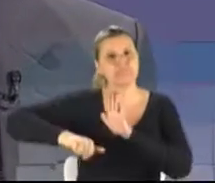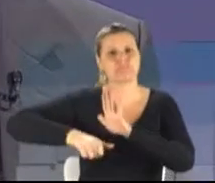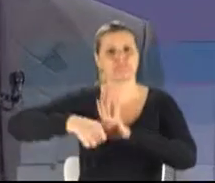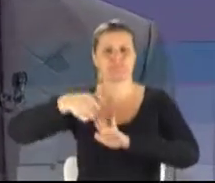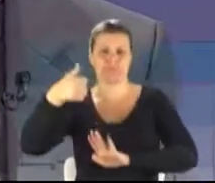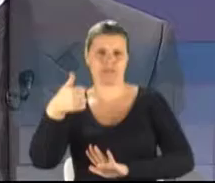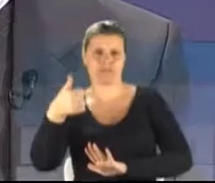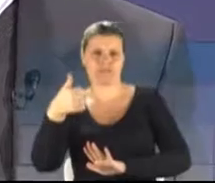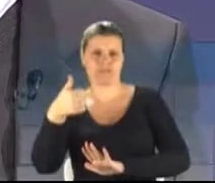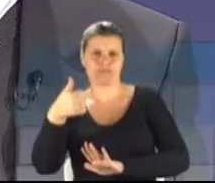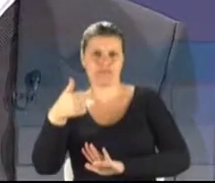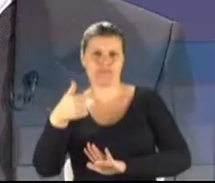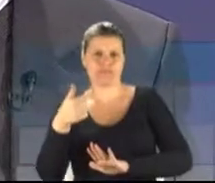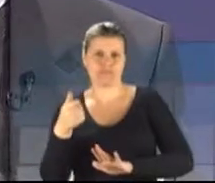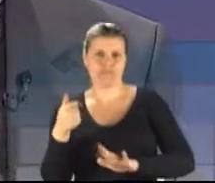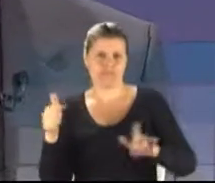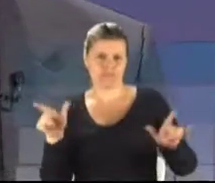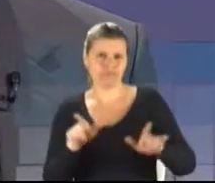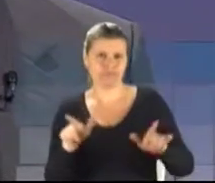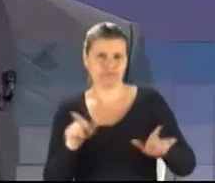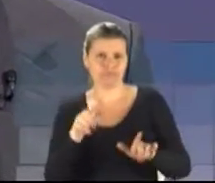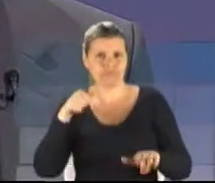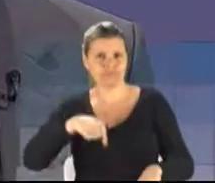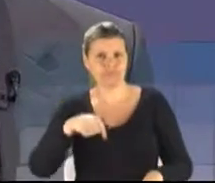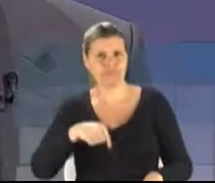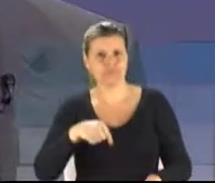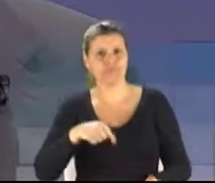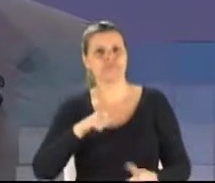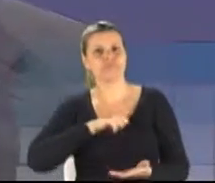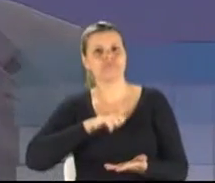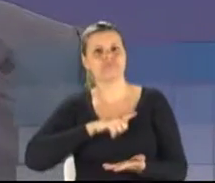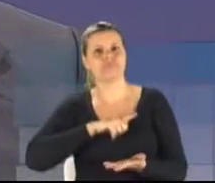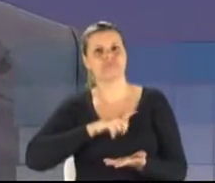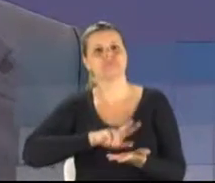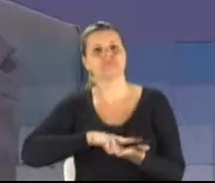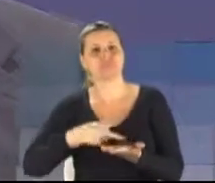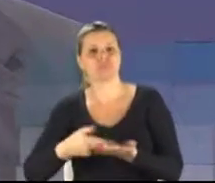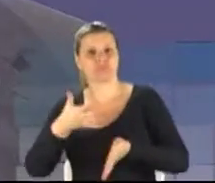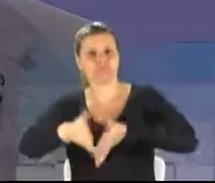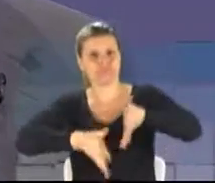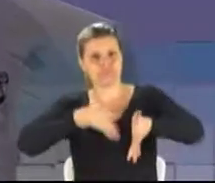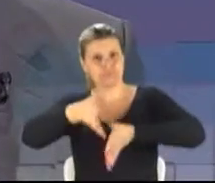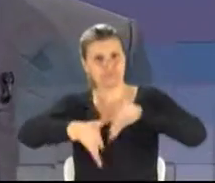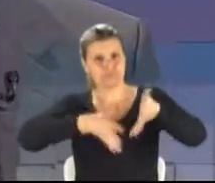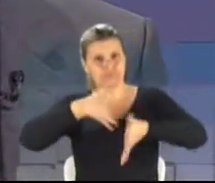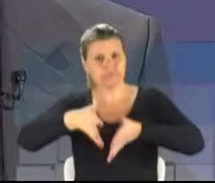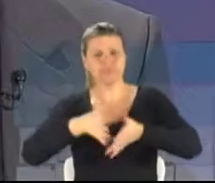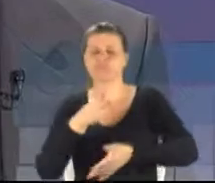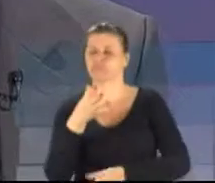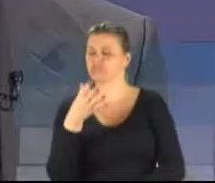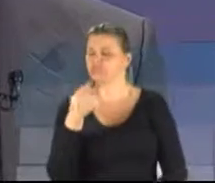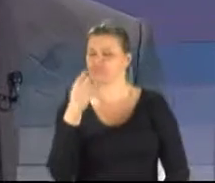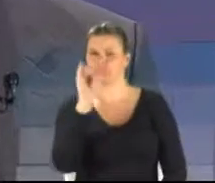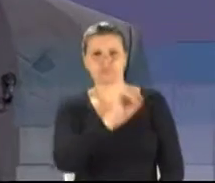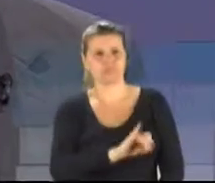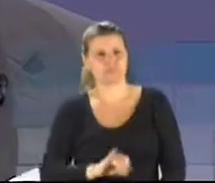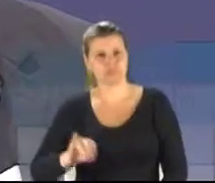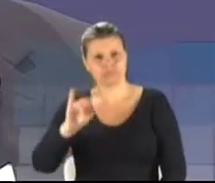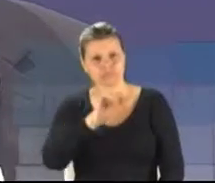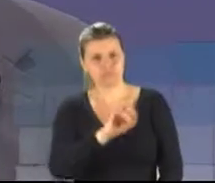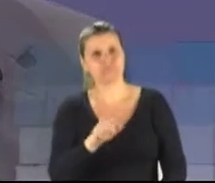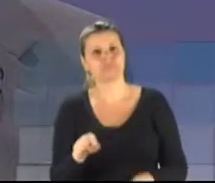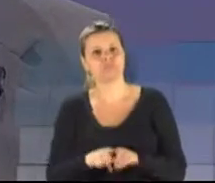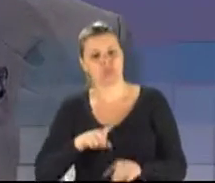Grande do Sul e no Brasil a ter eh tradução simultânea em libras que é muito importante inclusive nós